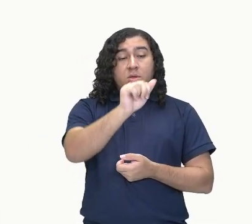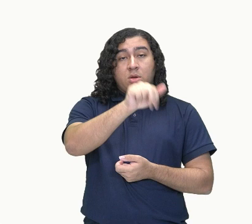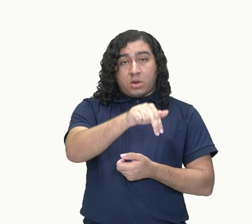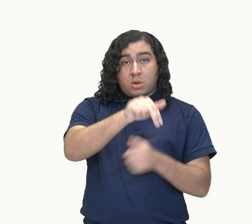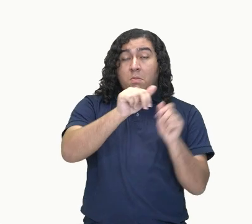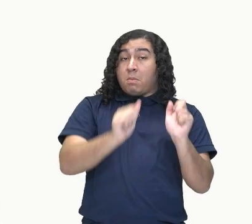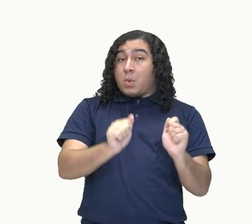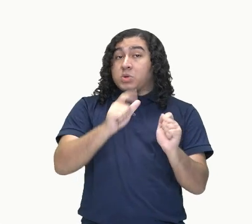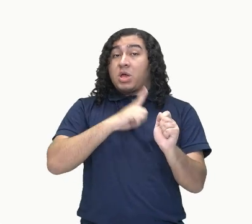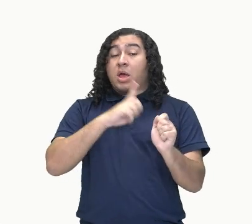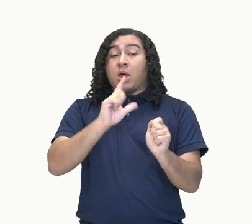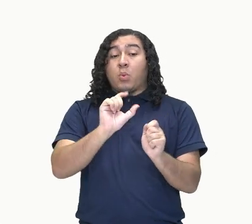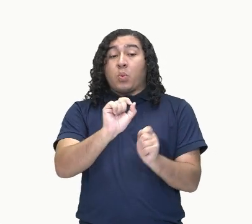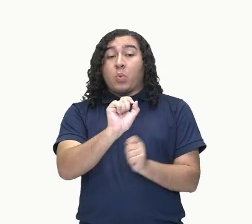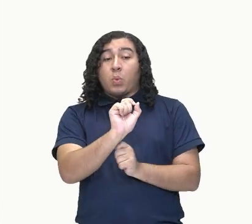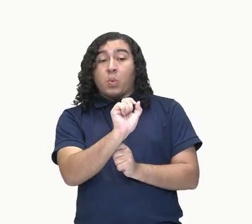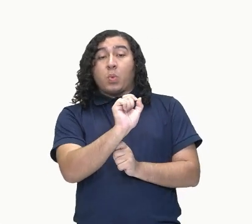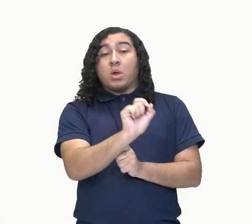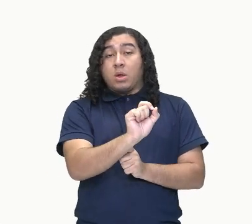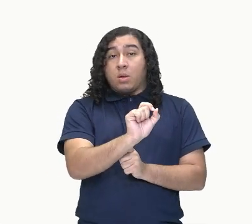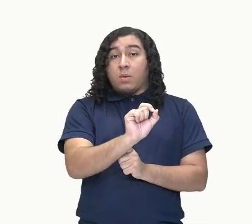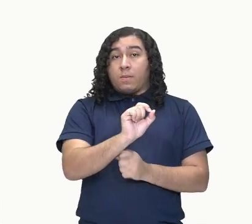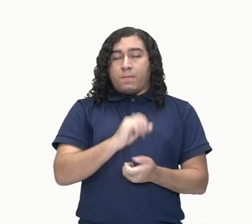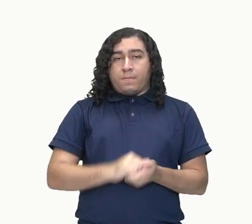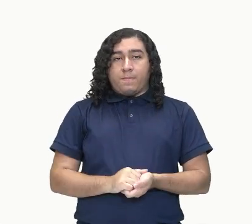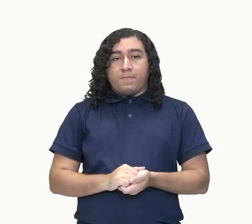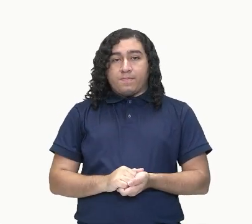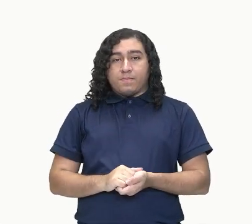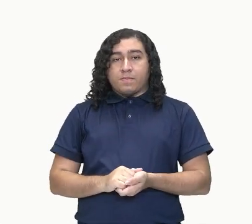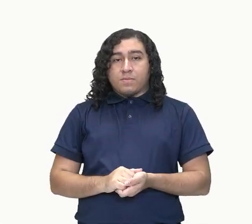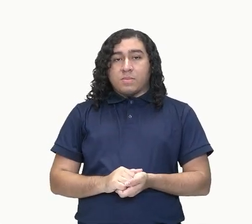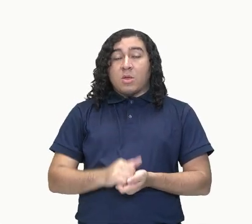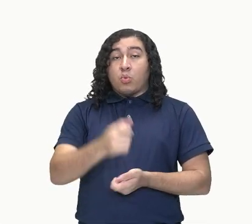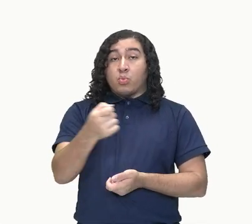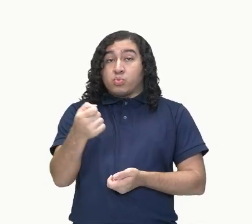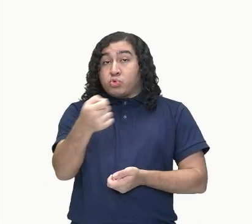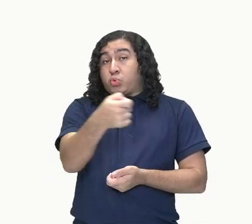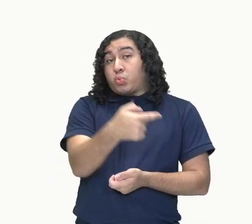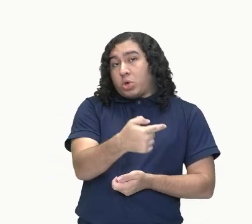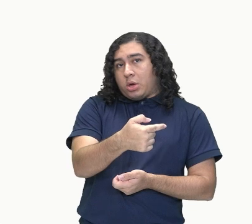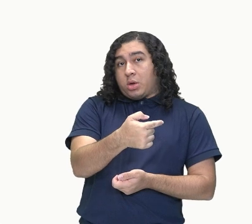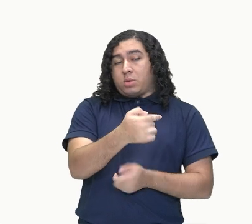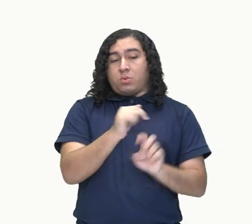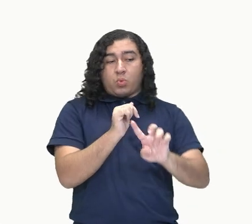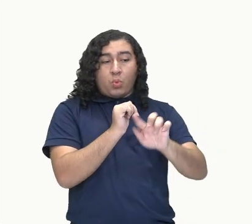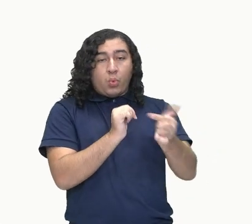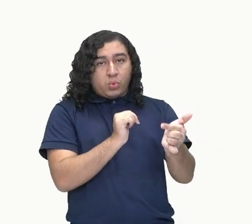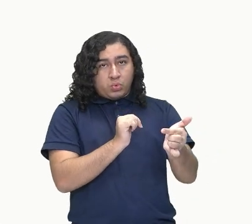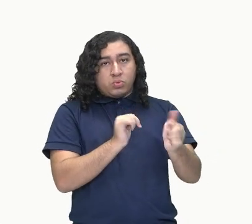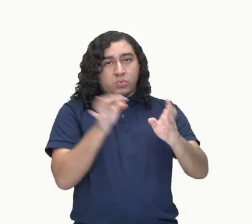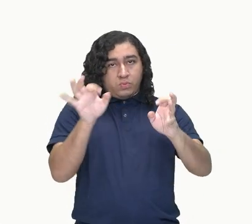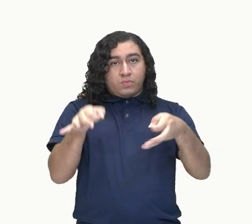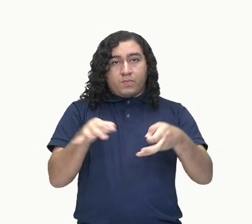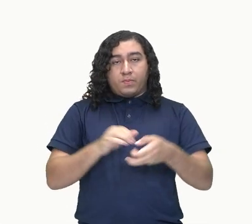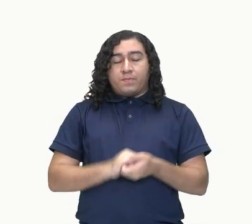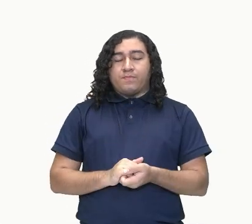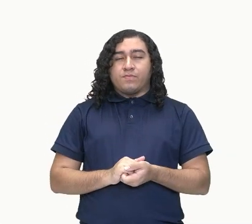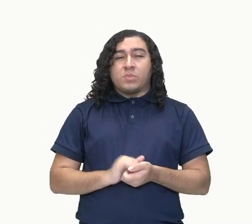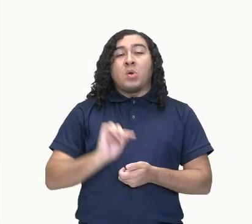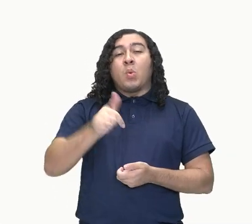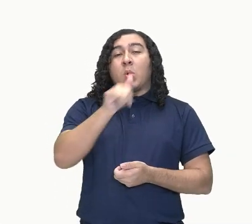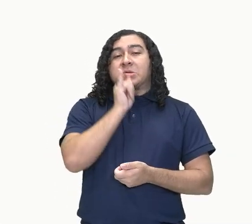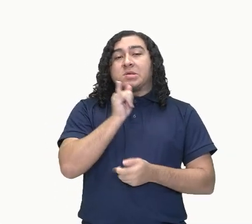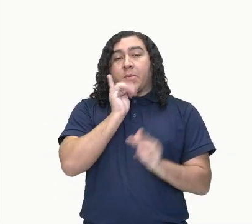traduzido como que. Então, Pedro é mais alto que João. Vamos ver um